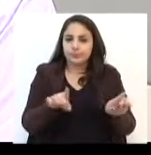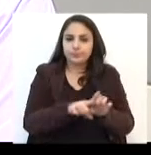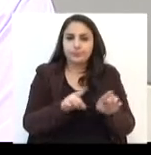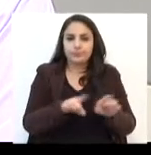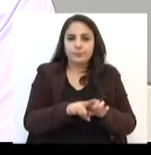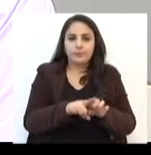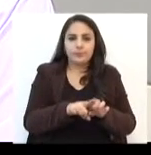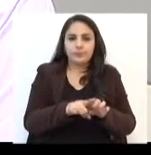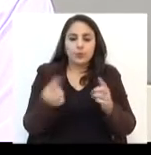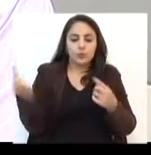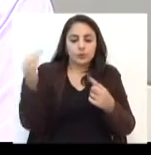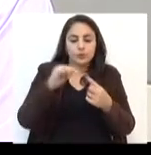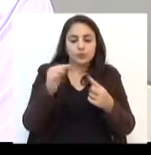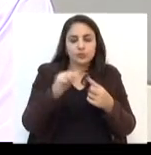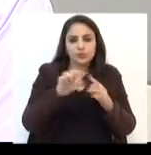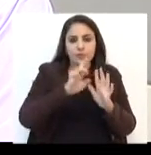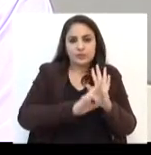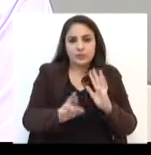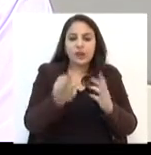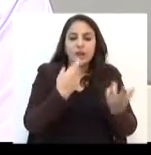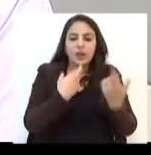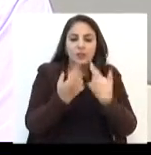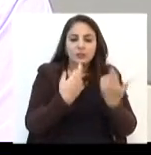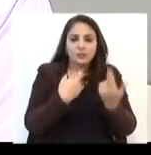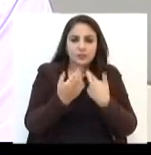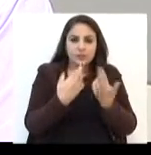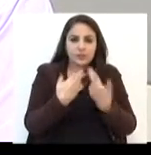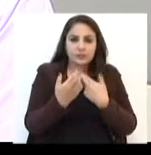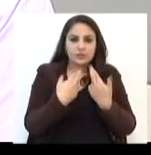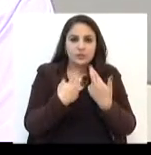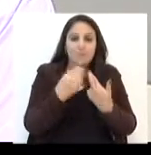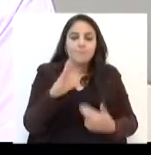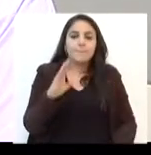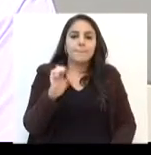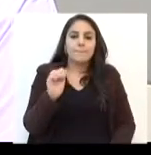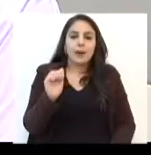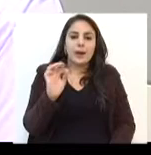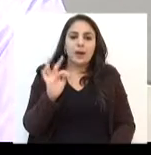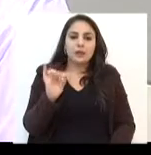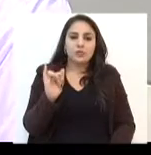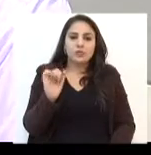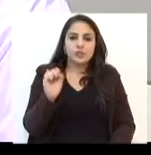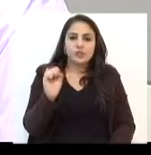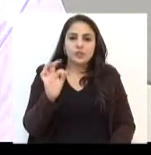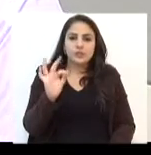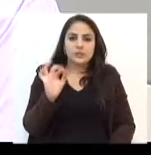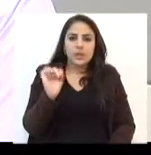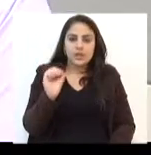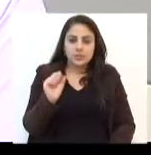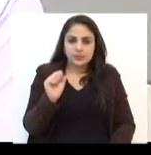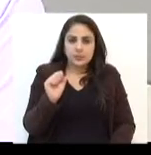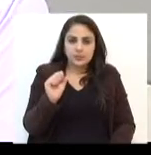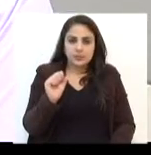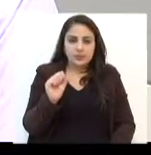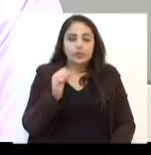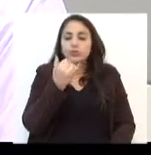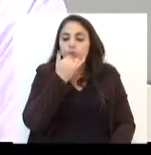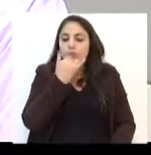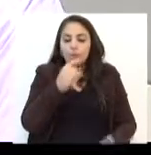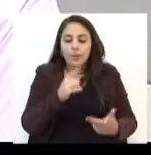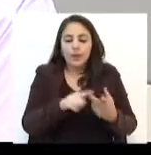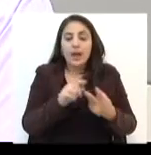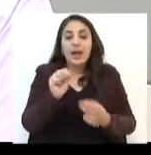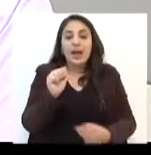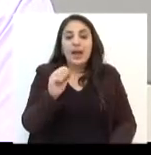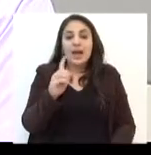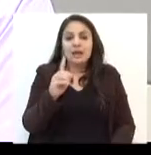também os princípios da religião, que é relacionado aos batistas, né, vereador Sidney Ávila, que adventistas